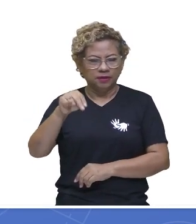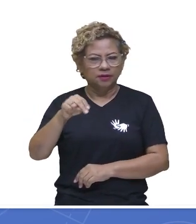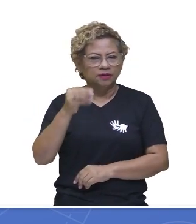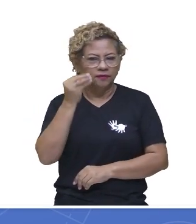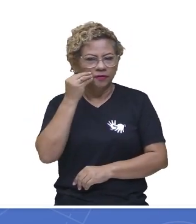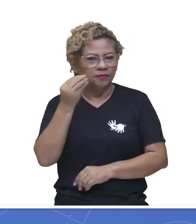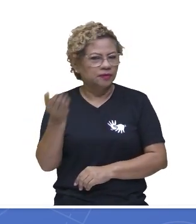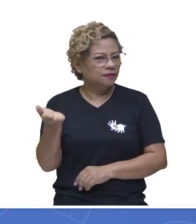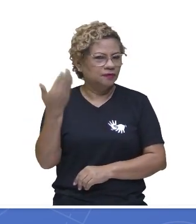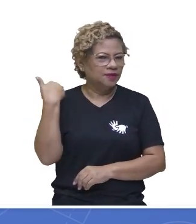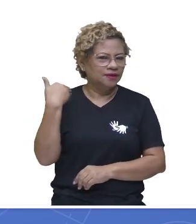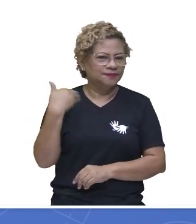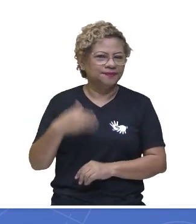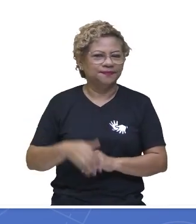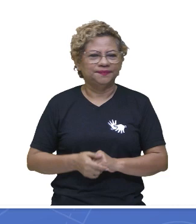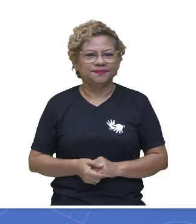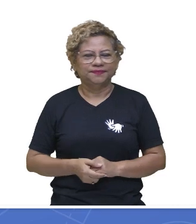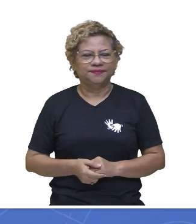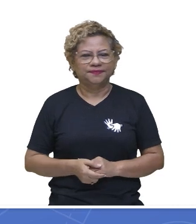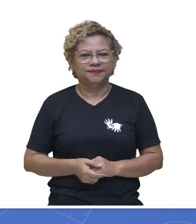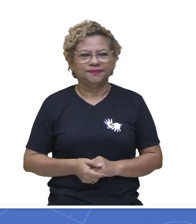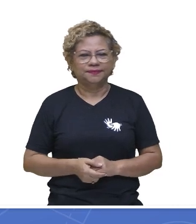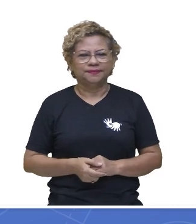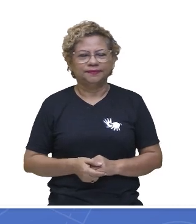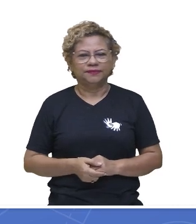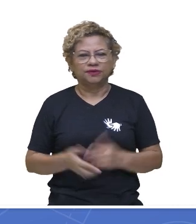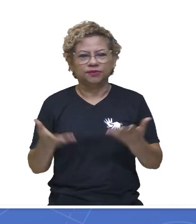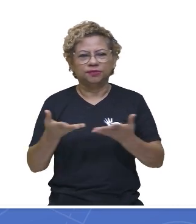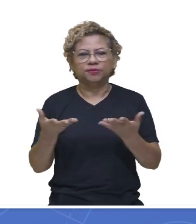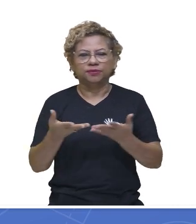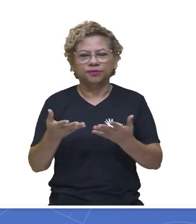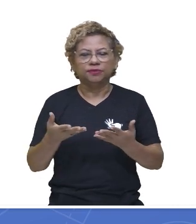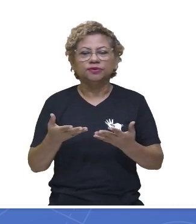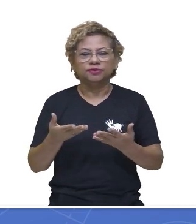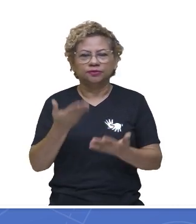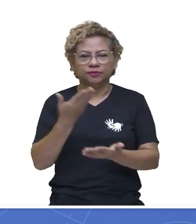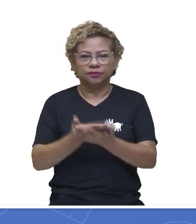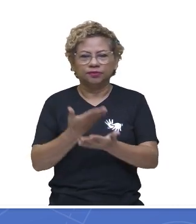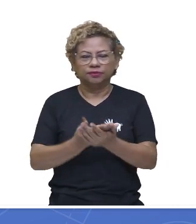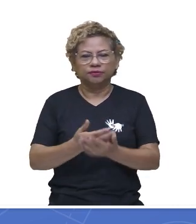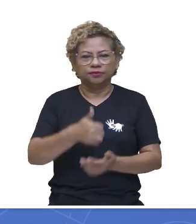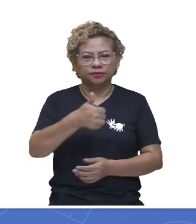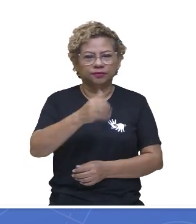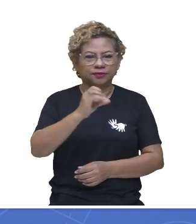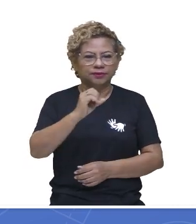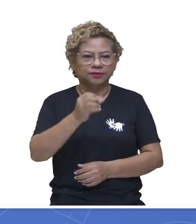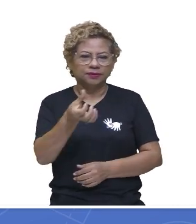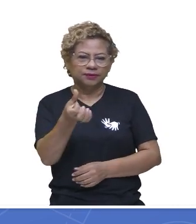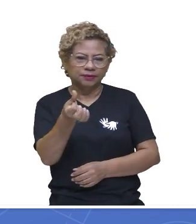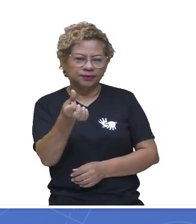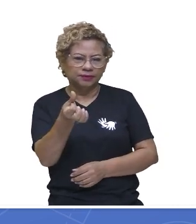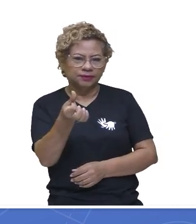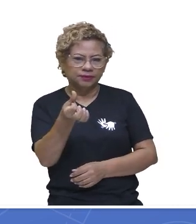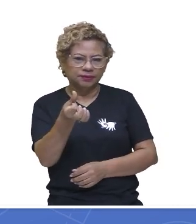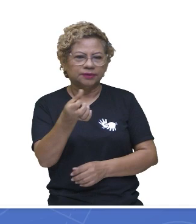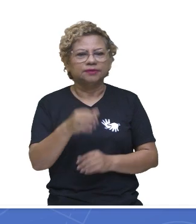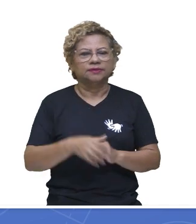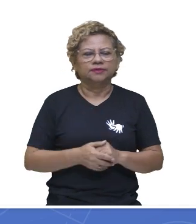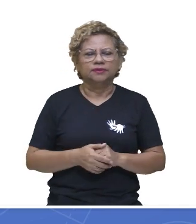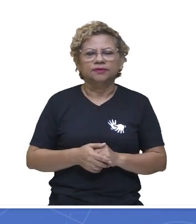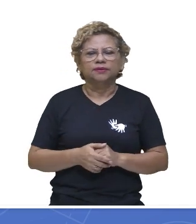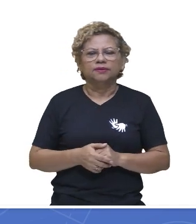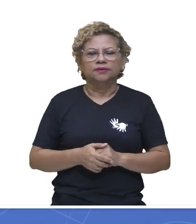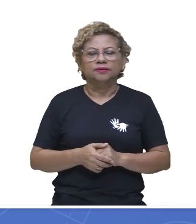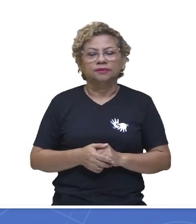conteúdo é esse. Vamos lá. Então, hoje na aula 106, nós iremos estudar a multiplicação